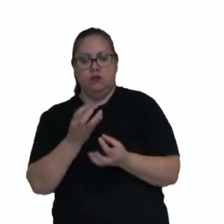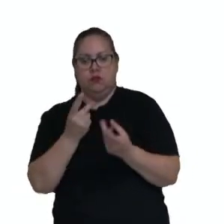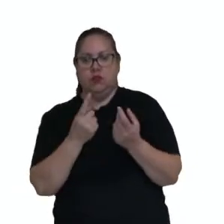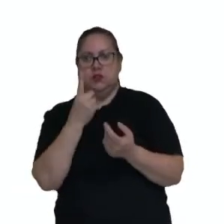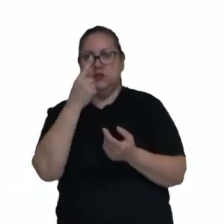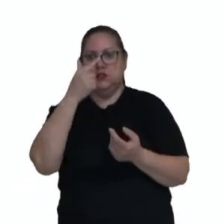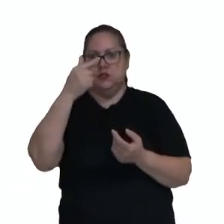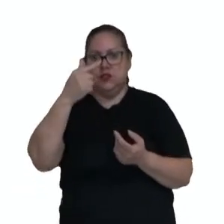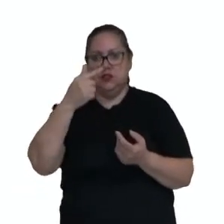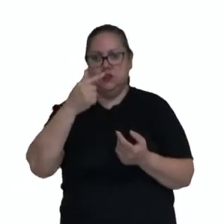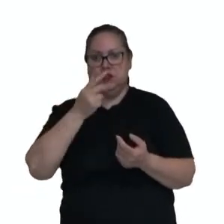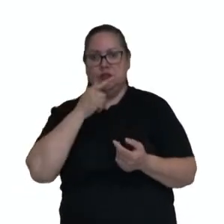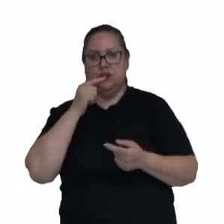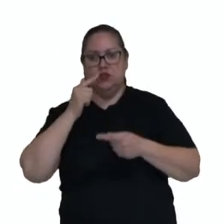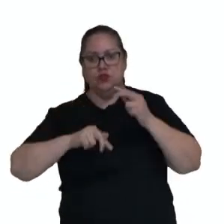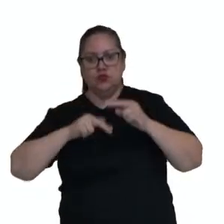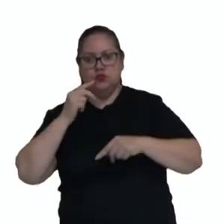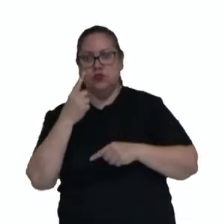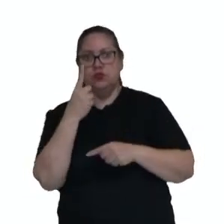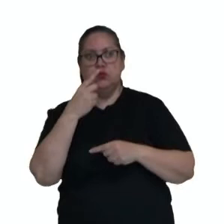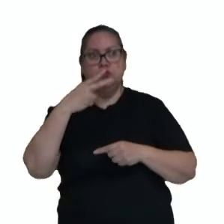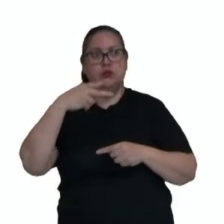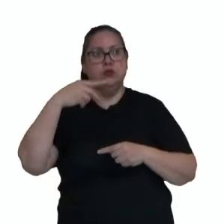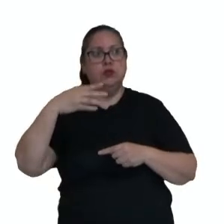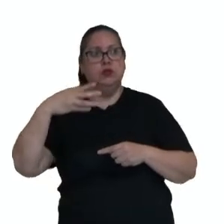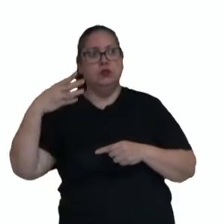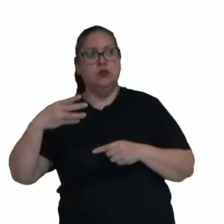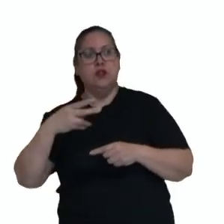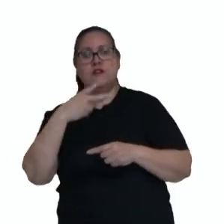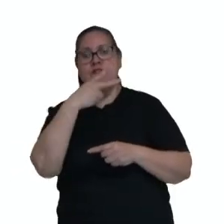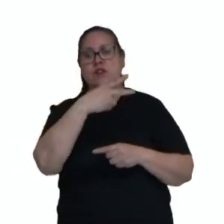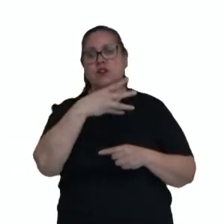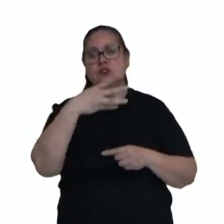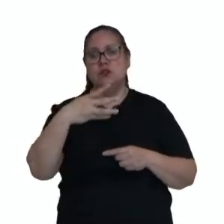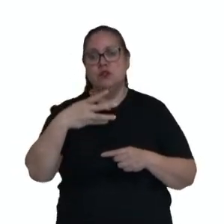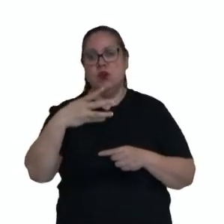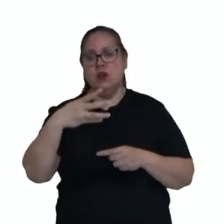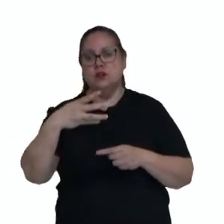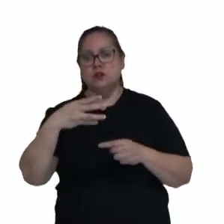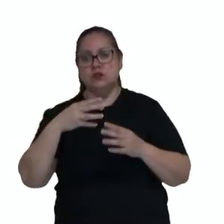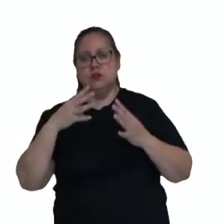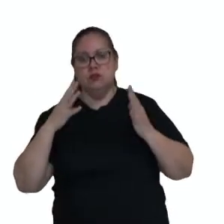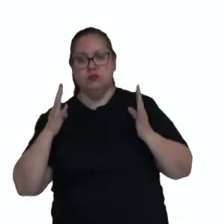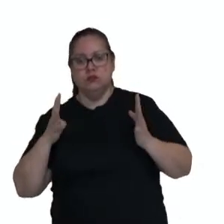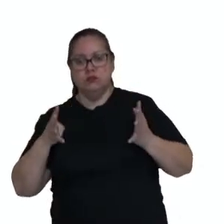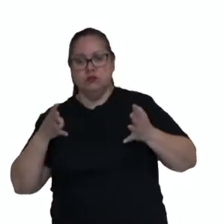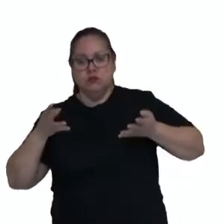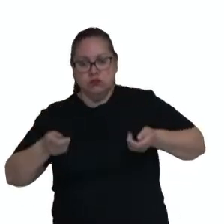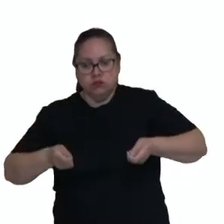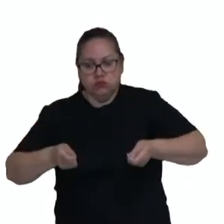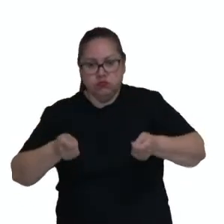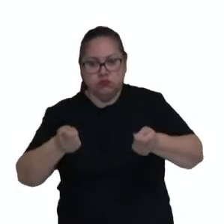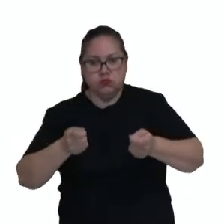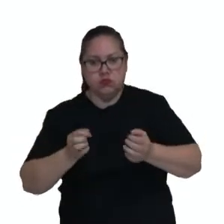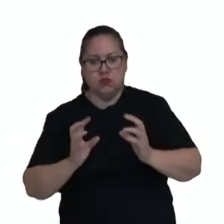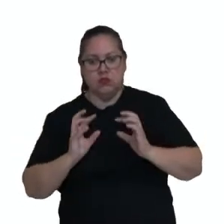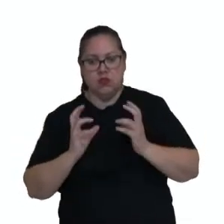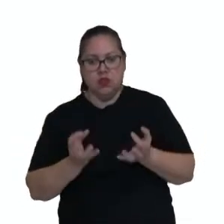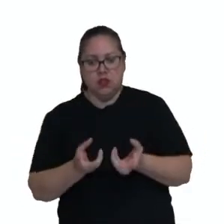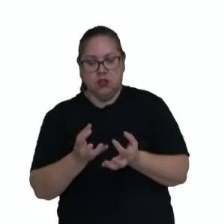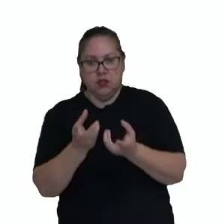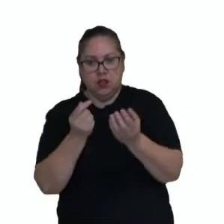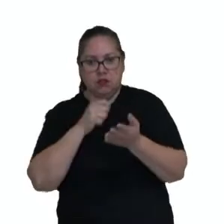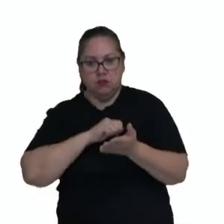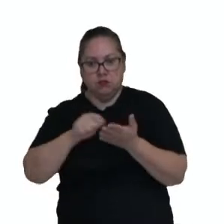de junho de 1244 e 24 carretas de manuscritos judaicos foram queimados